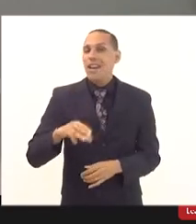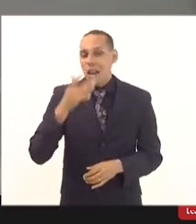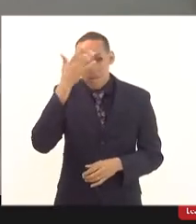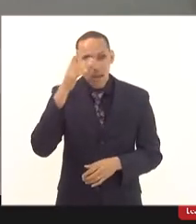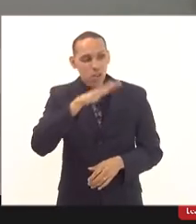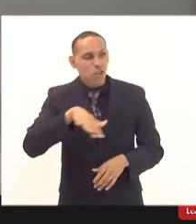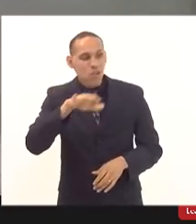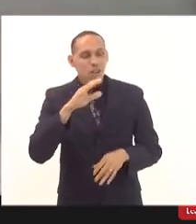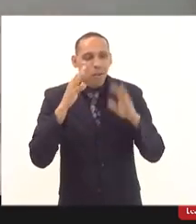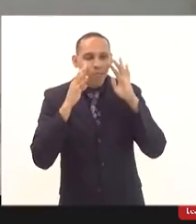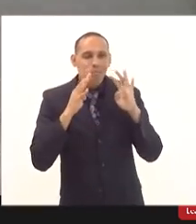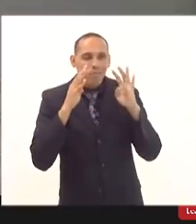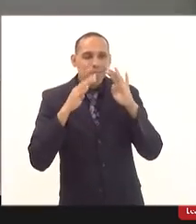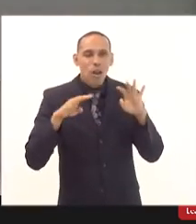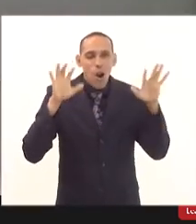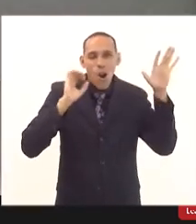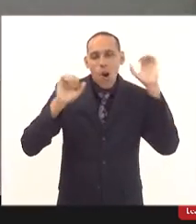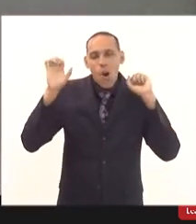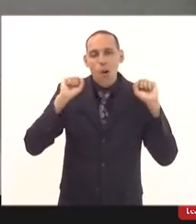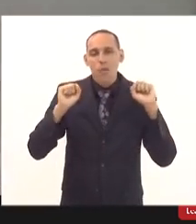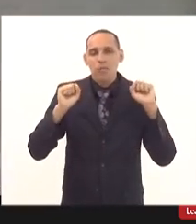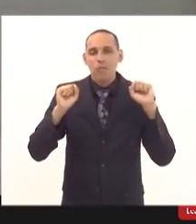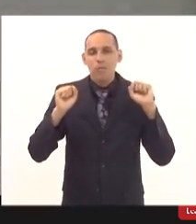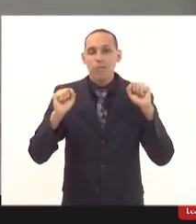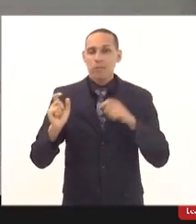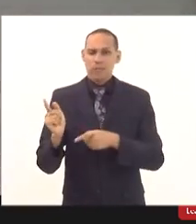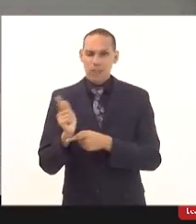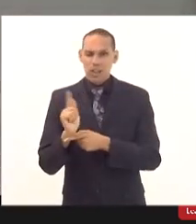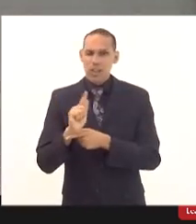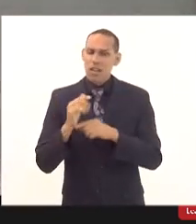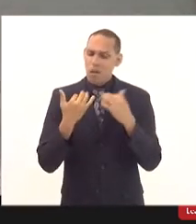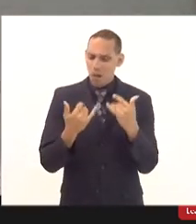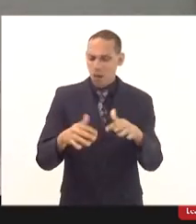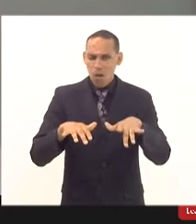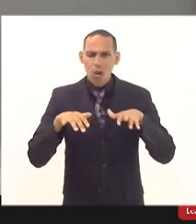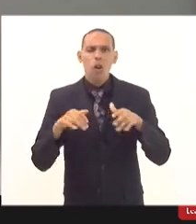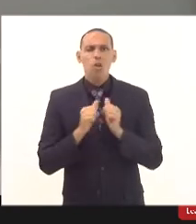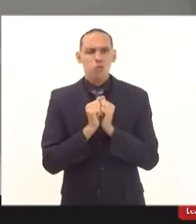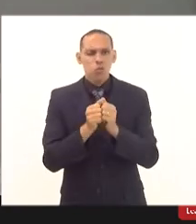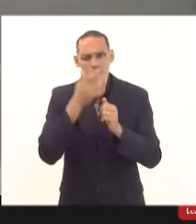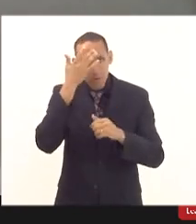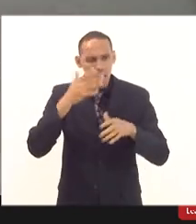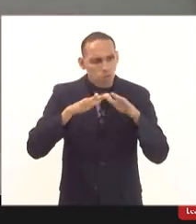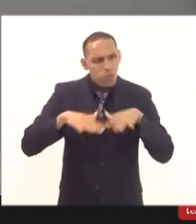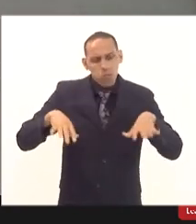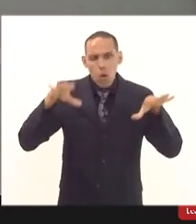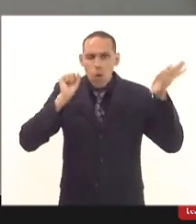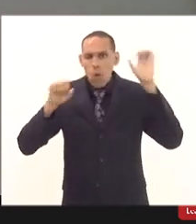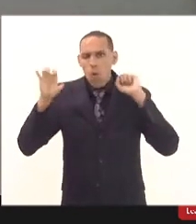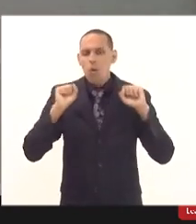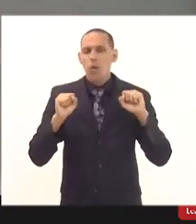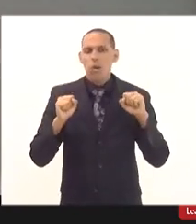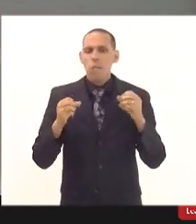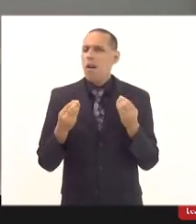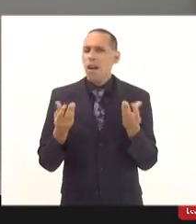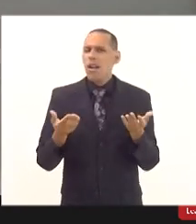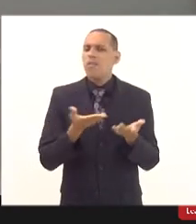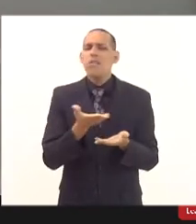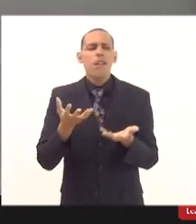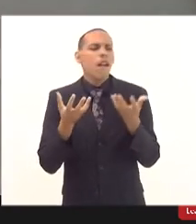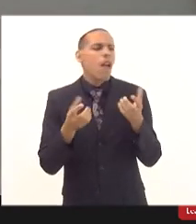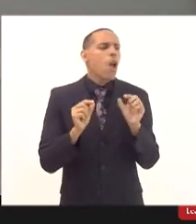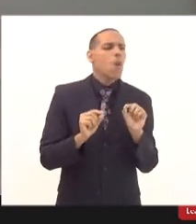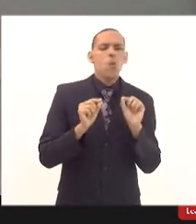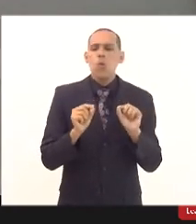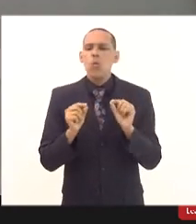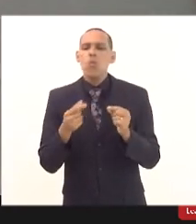licenciou-se seus amigos o durante a gestão do que não se fez várias audiências públicas com os ouvintes para saber o que queriam que desejavam